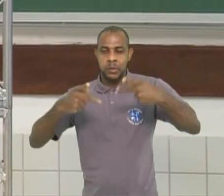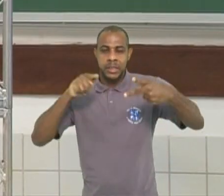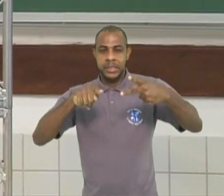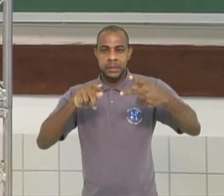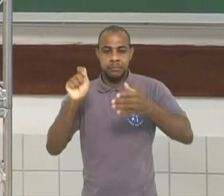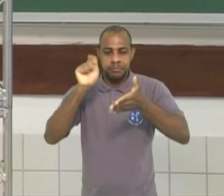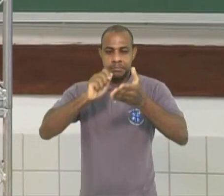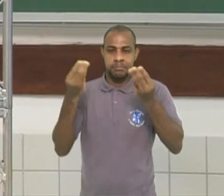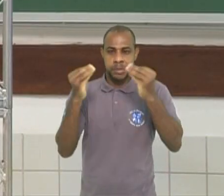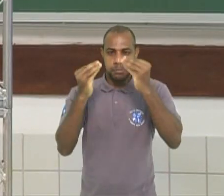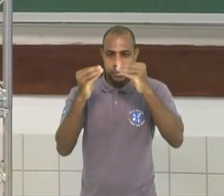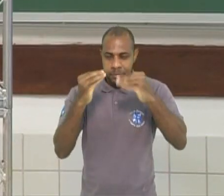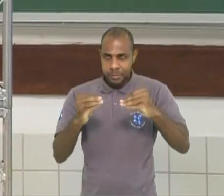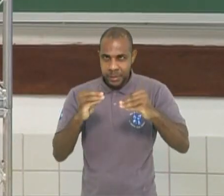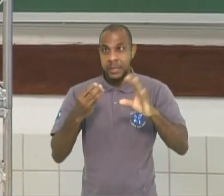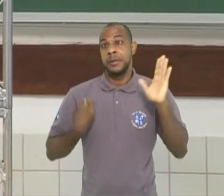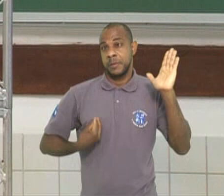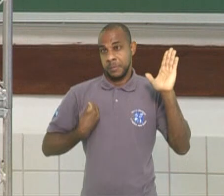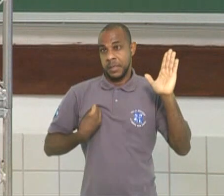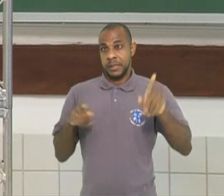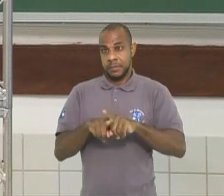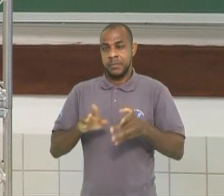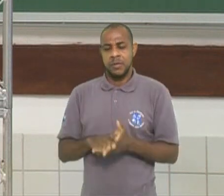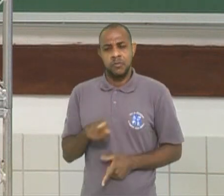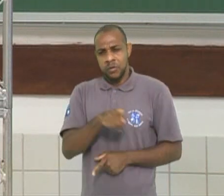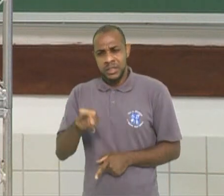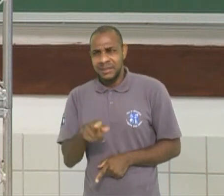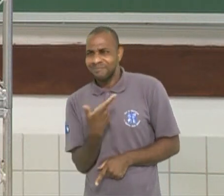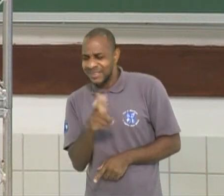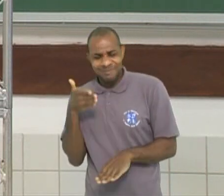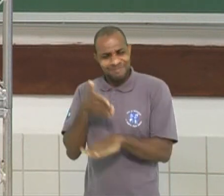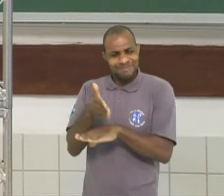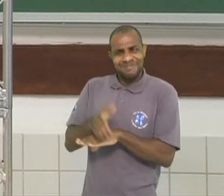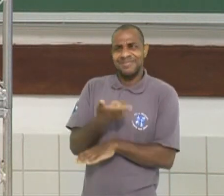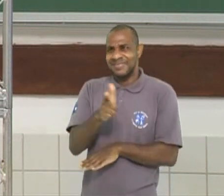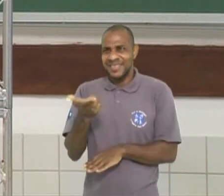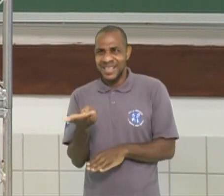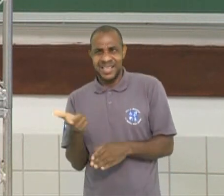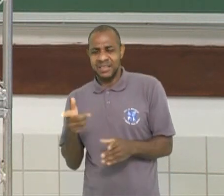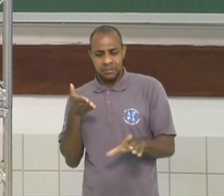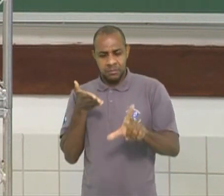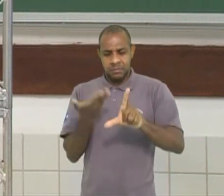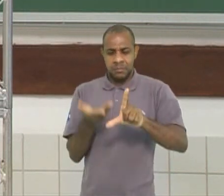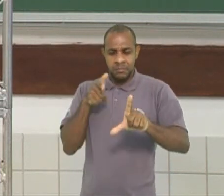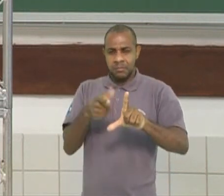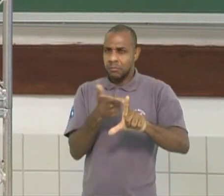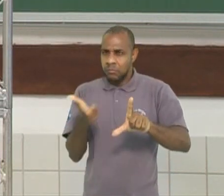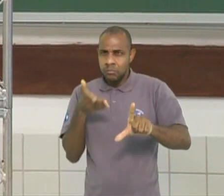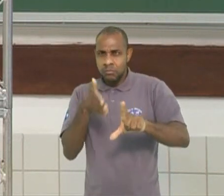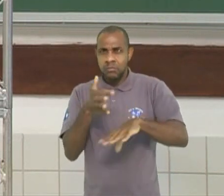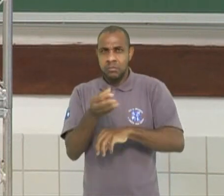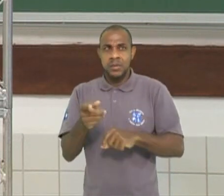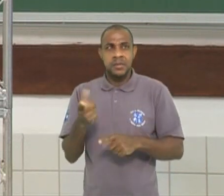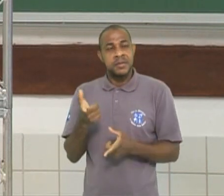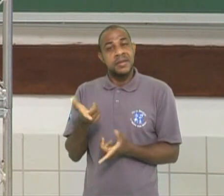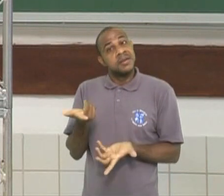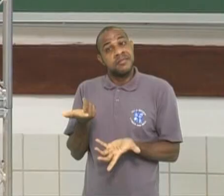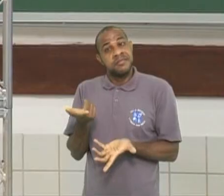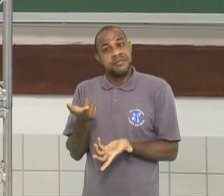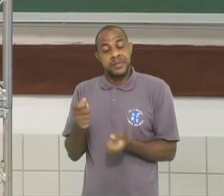presença. Quanto você, estudante, que por algum motivo está sem acesso ao aplicativo, fique atento ao prazo